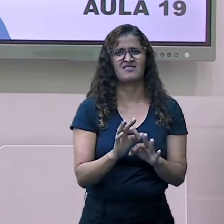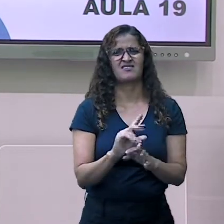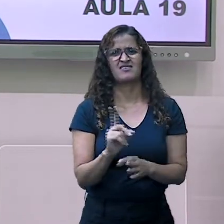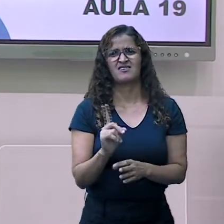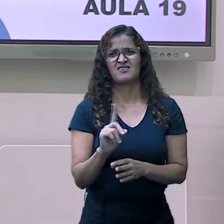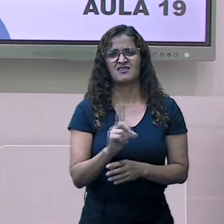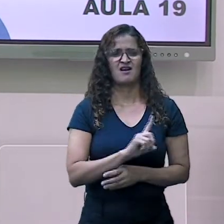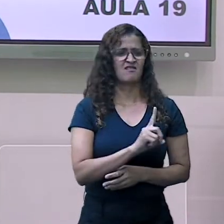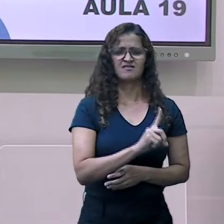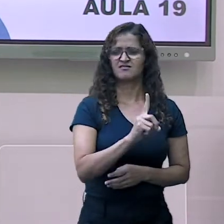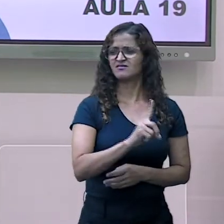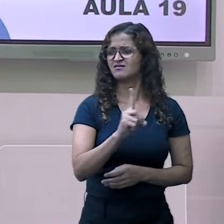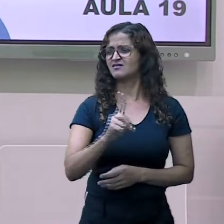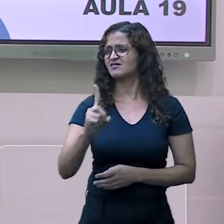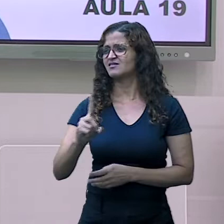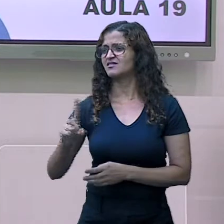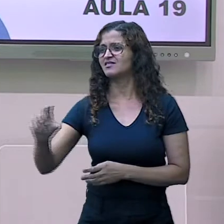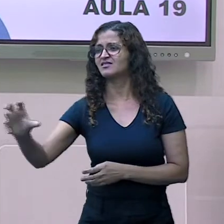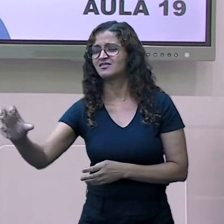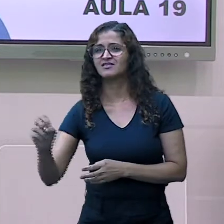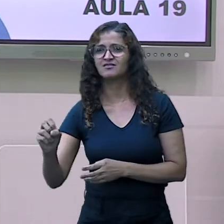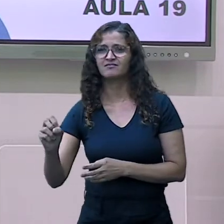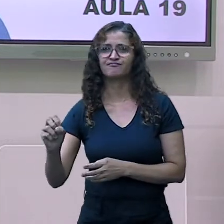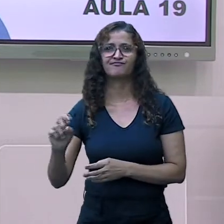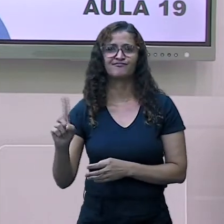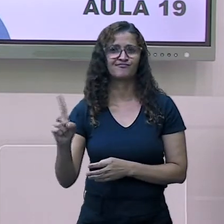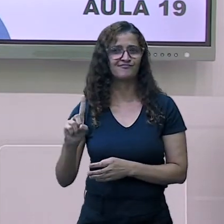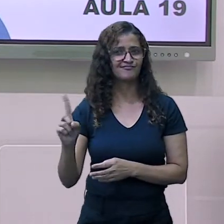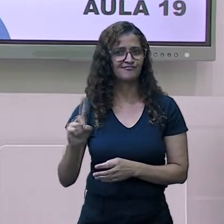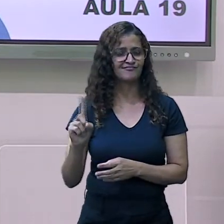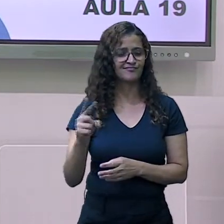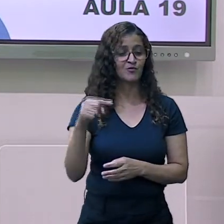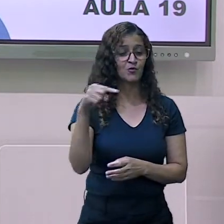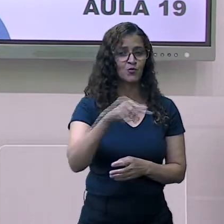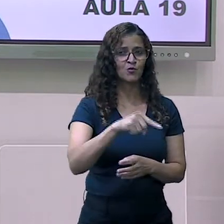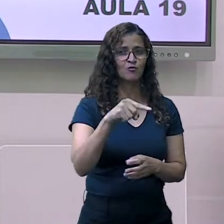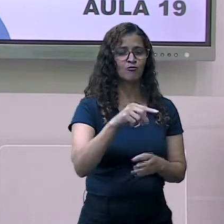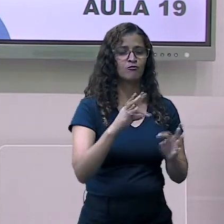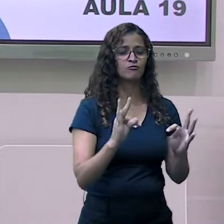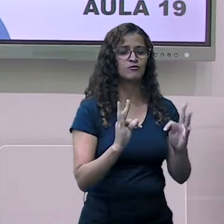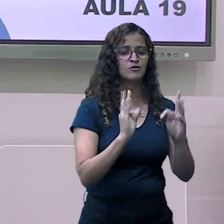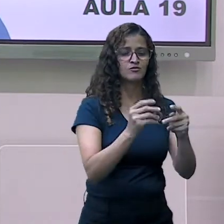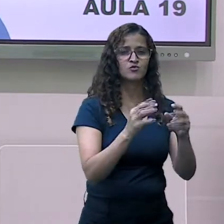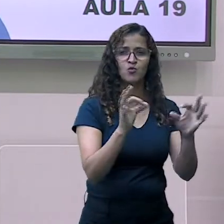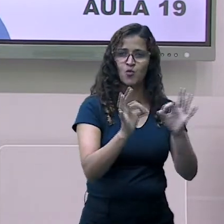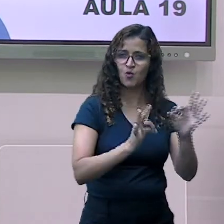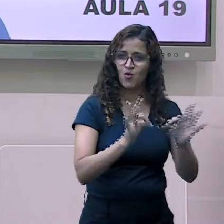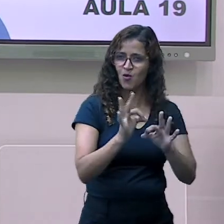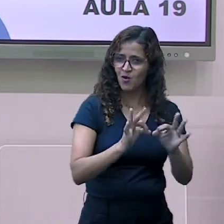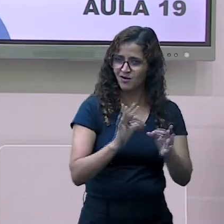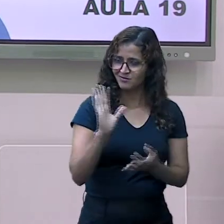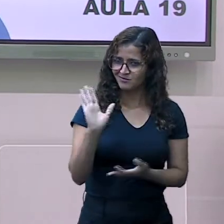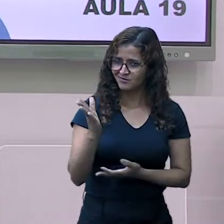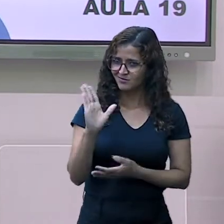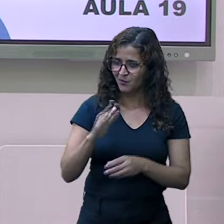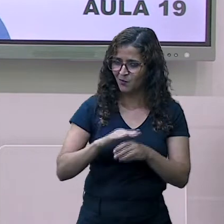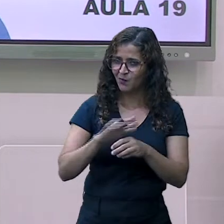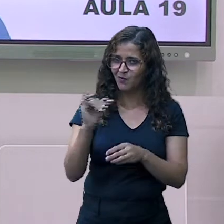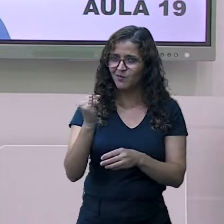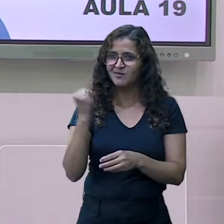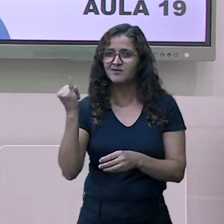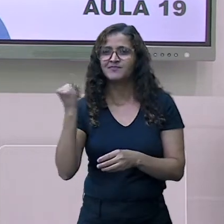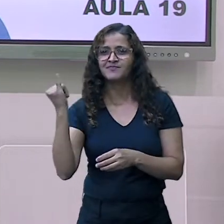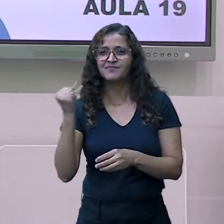alguma coisa, o seu lápis, a borracha, caderno e a atividade da plataforma já está aí com